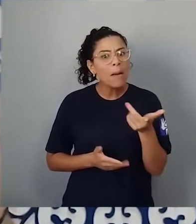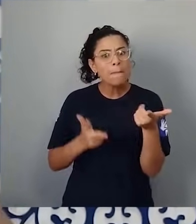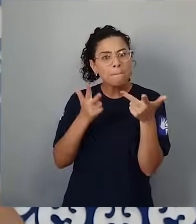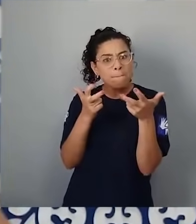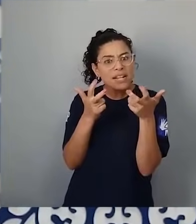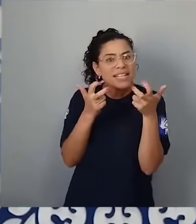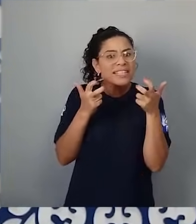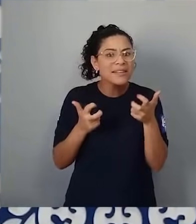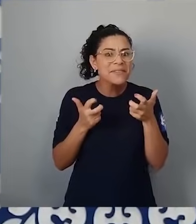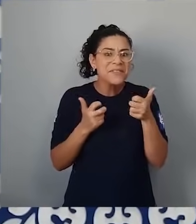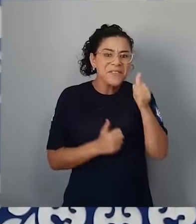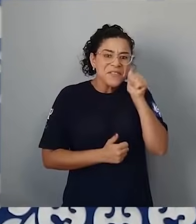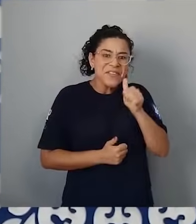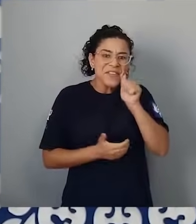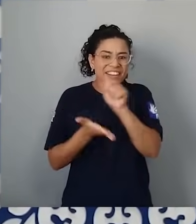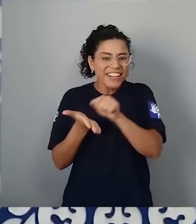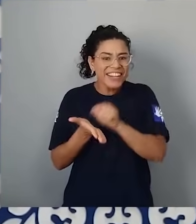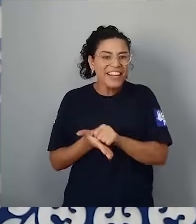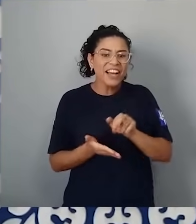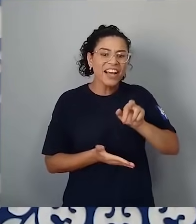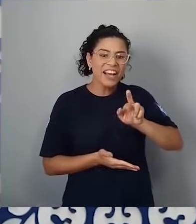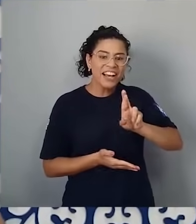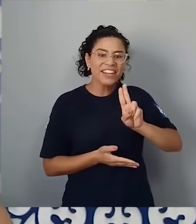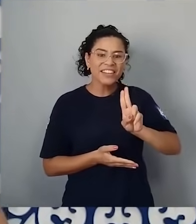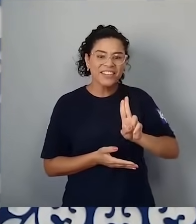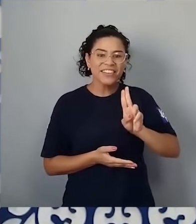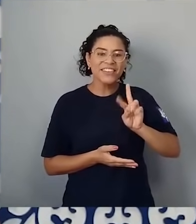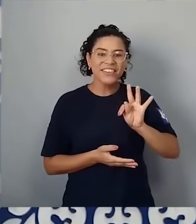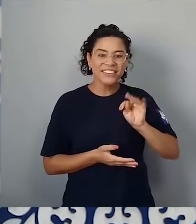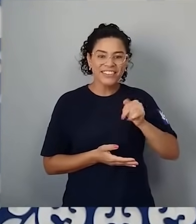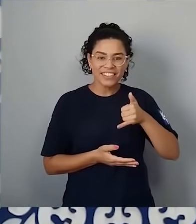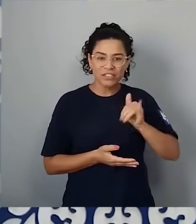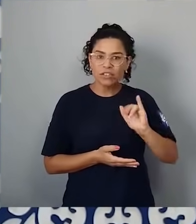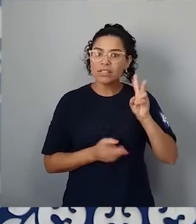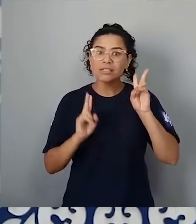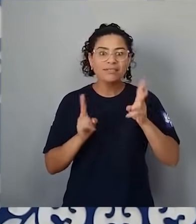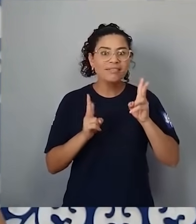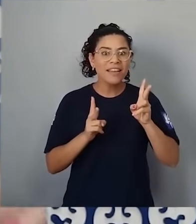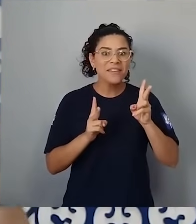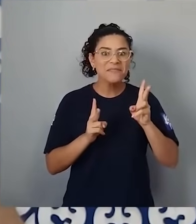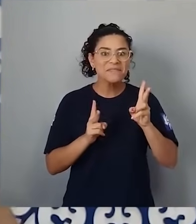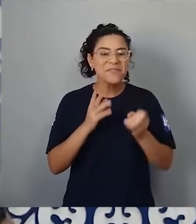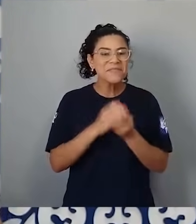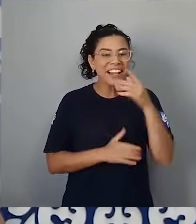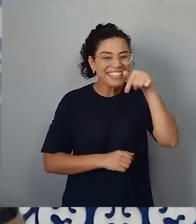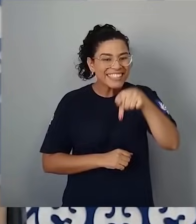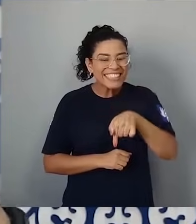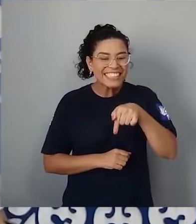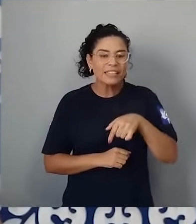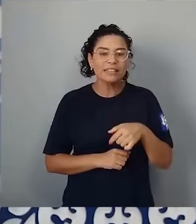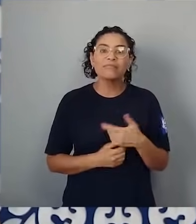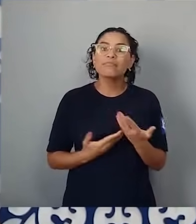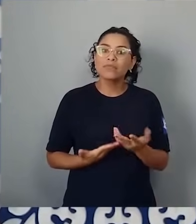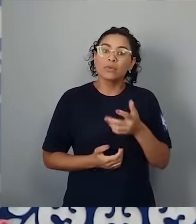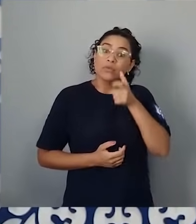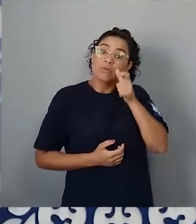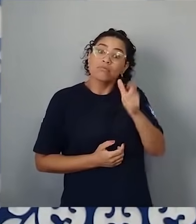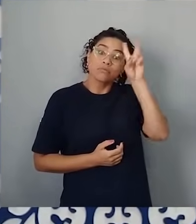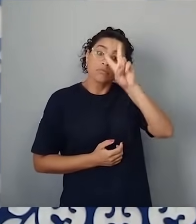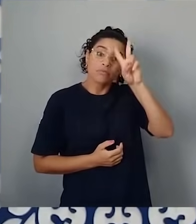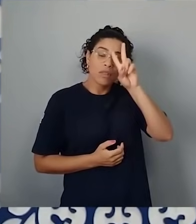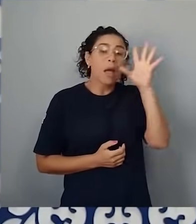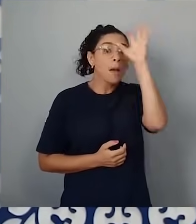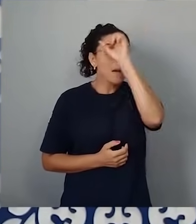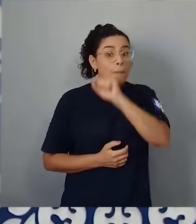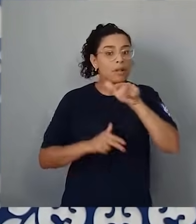Rocha vira e mexe aparece aqui no nosso programa. Sabe o que eu achei interessante nessa história? que o camaleão aprendeu que ele não